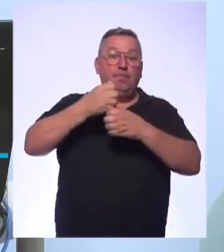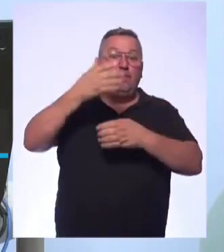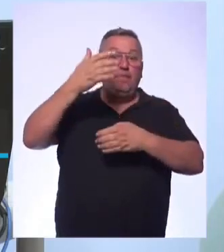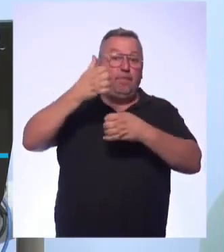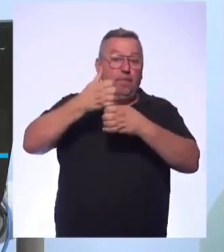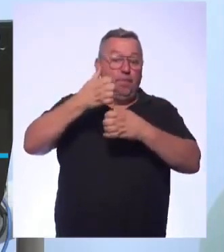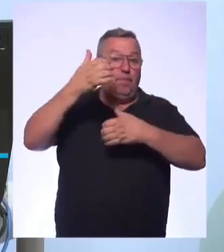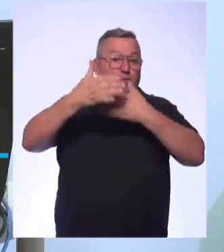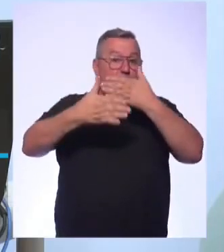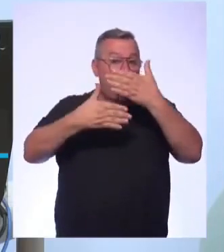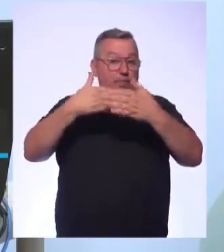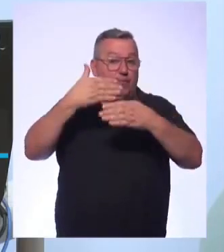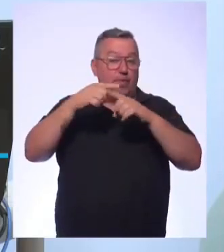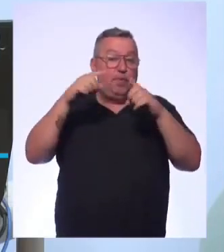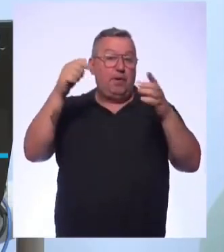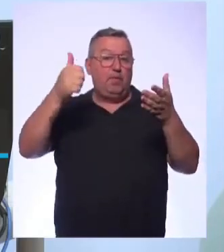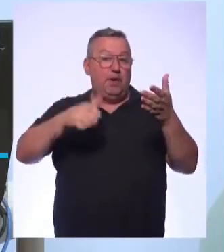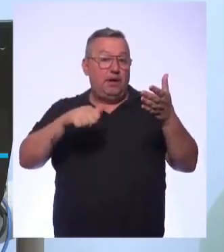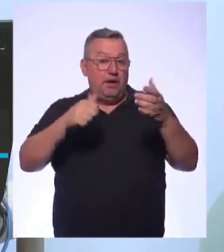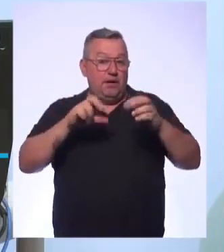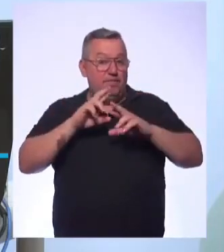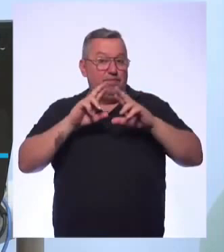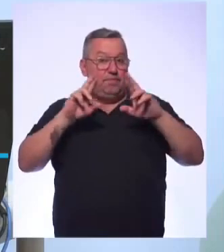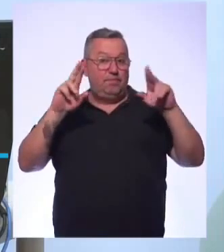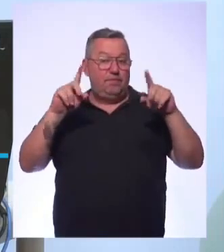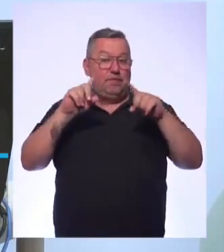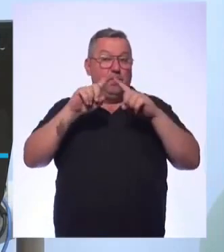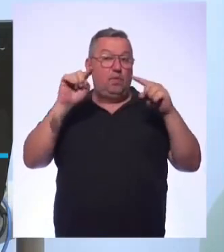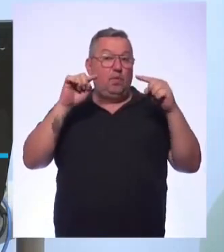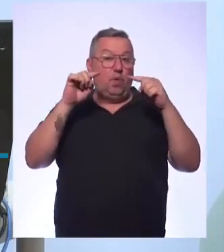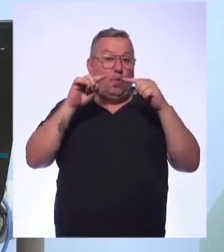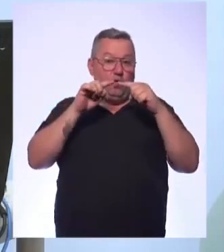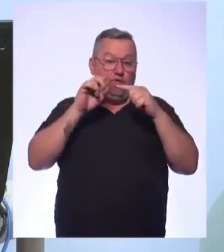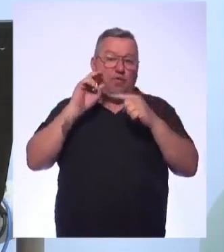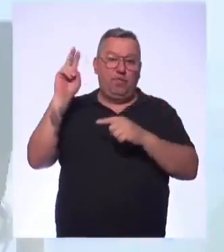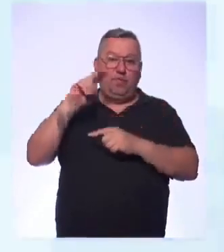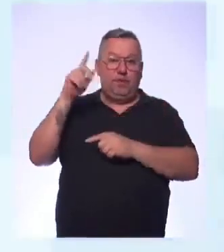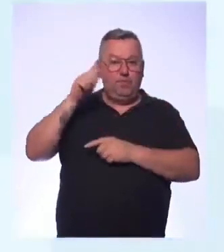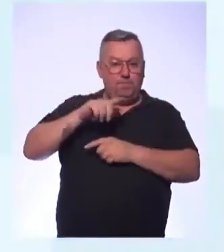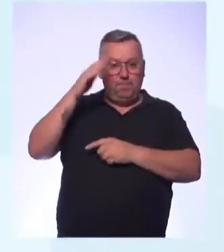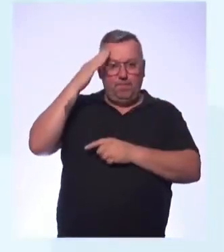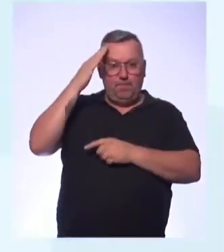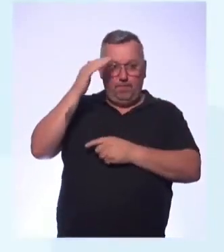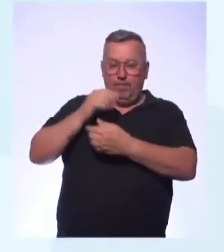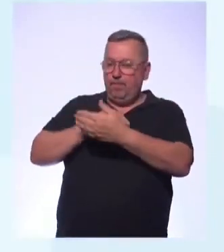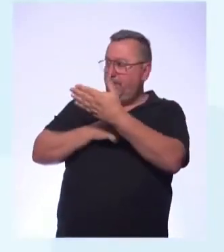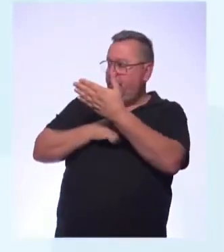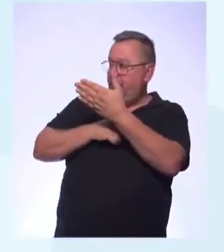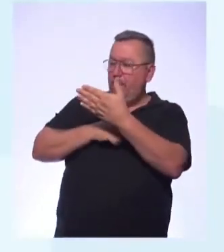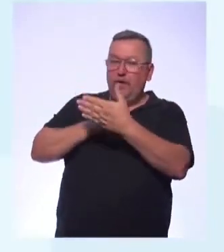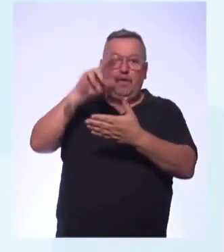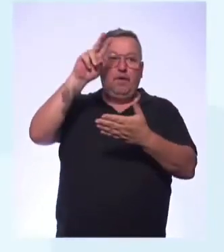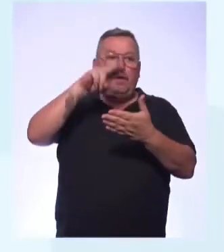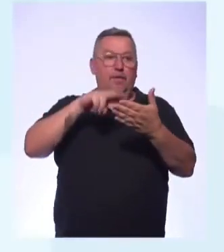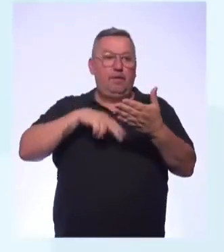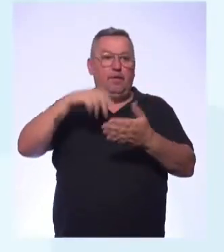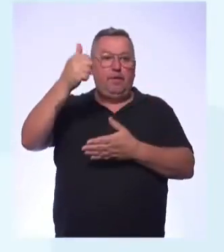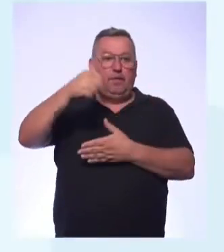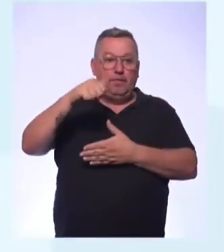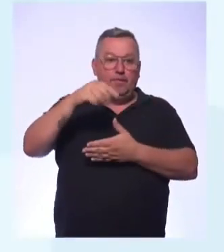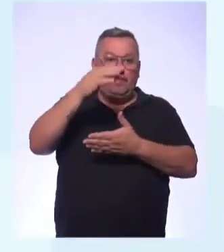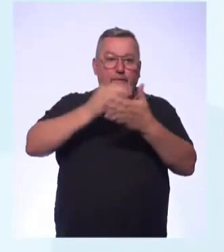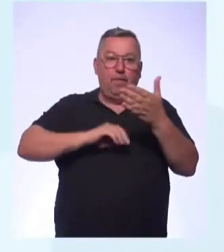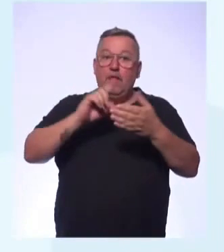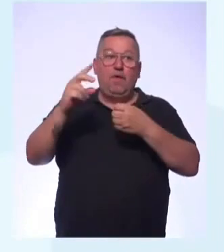se repetir, mas com uma análise diferente. Então, coloca o objetivo na tela aí para vocês entenderem. Objetivo: realizar leitura e análise de textos